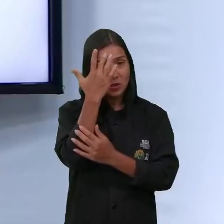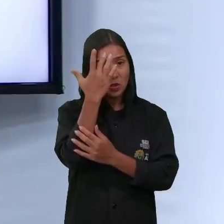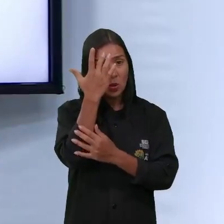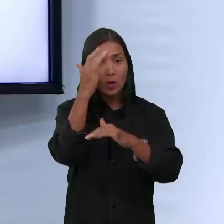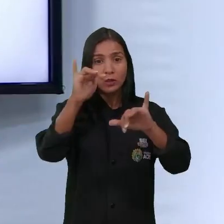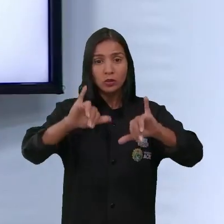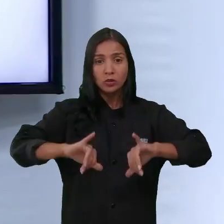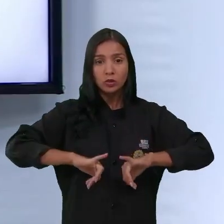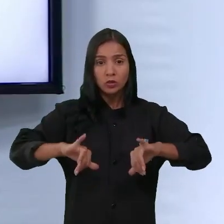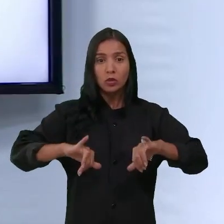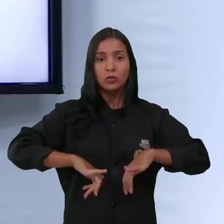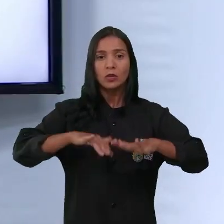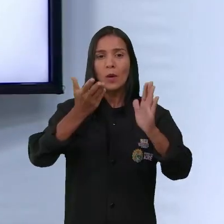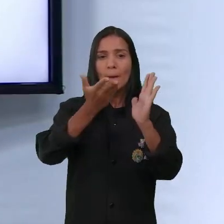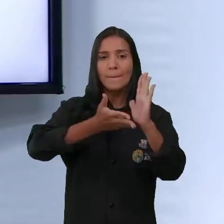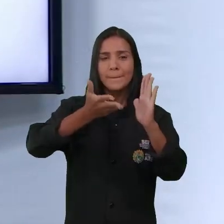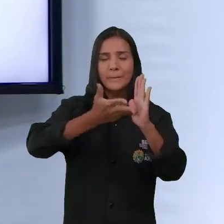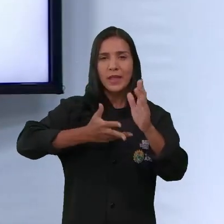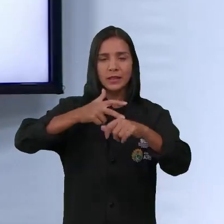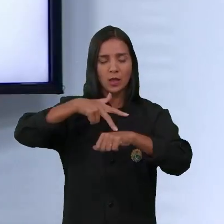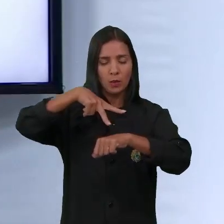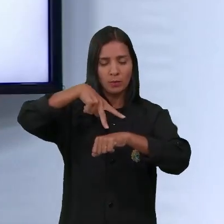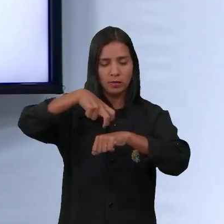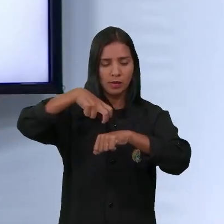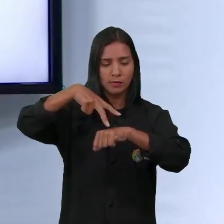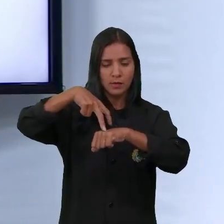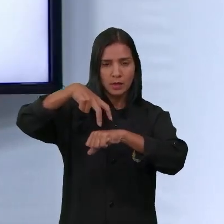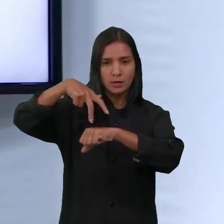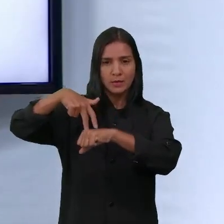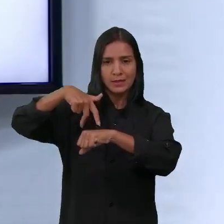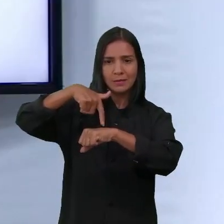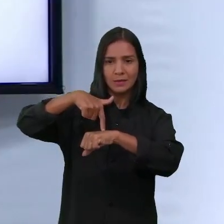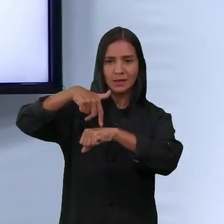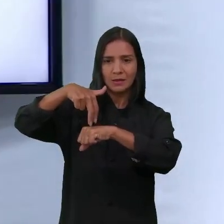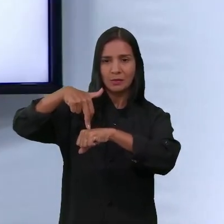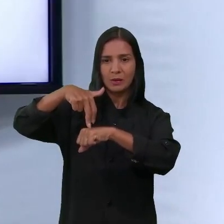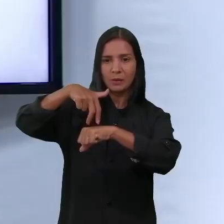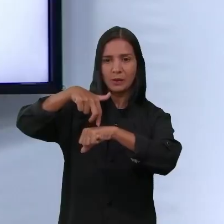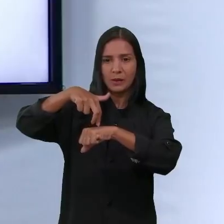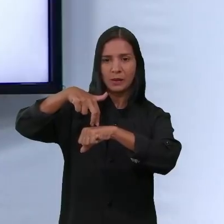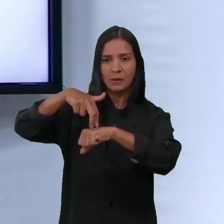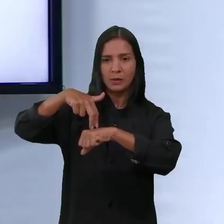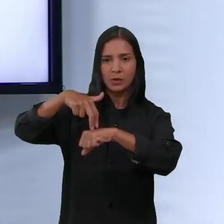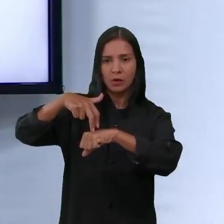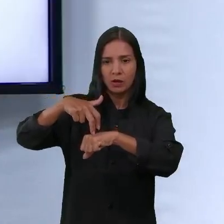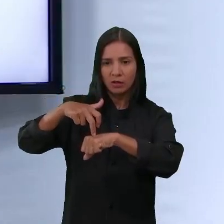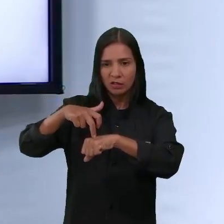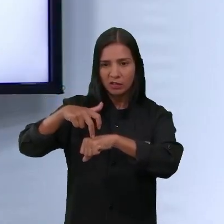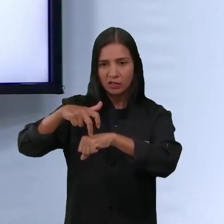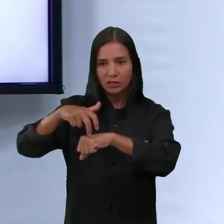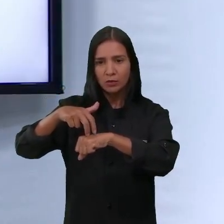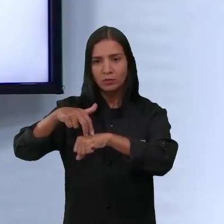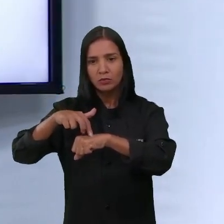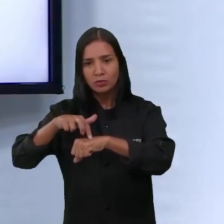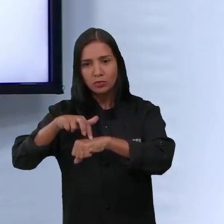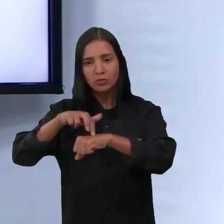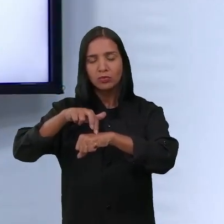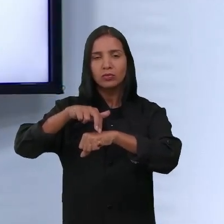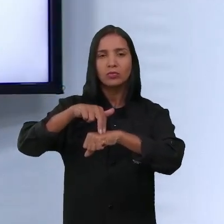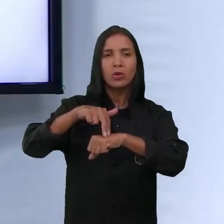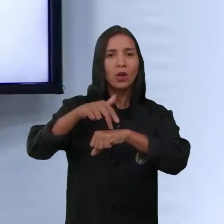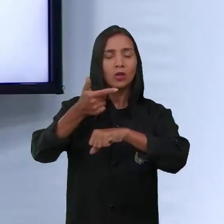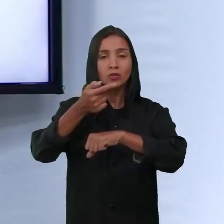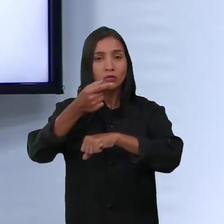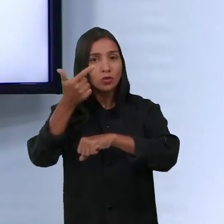essa pessoa, ela vai, digamos assim, ter que contar com todo auxílio, a questão da sua